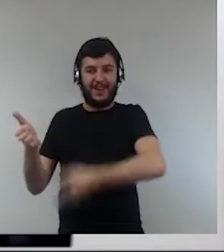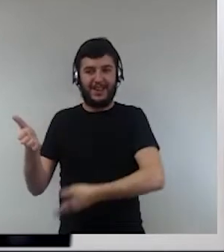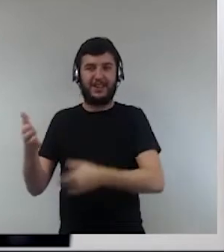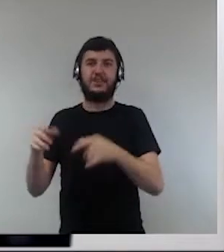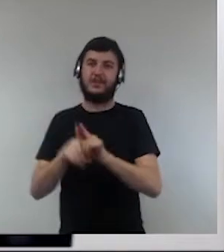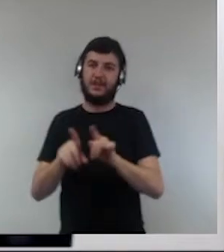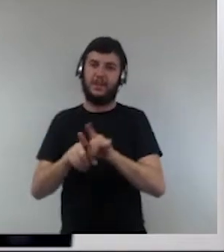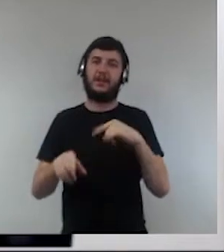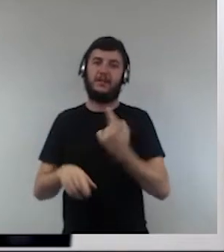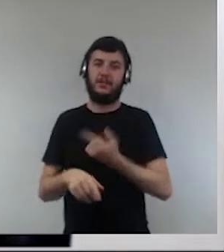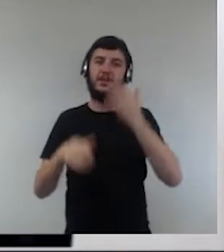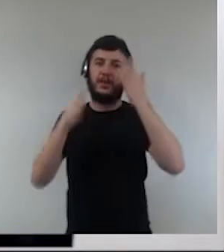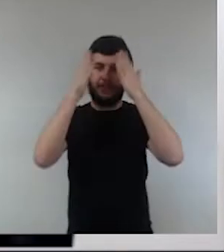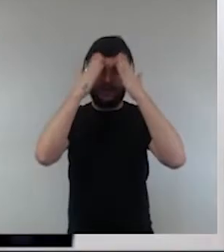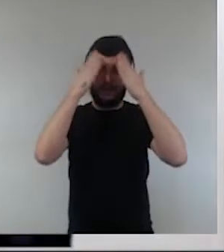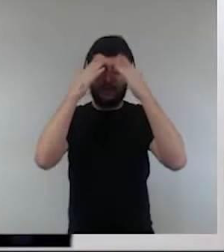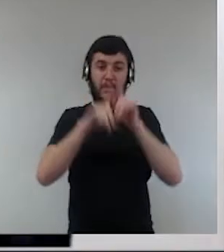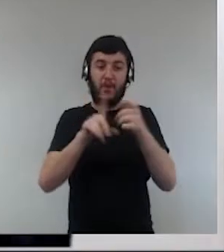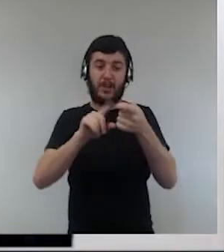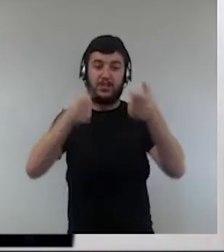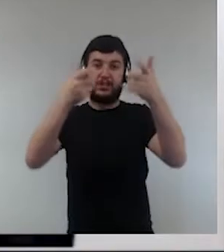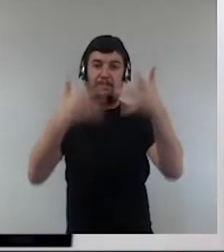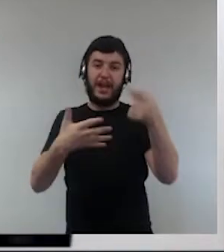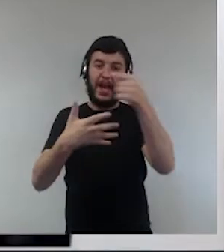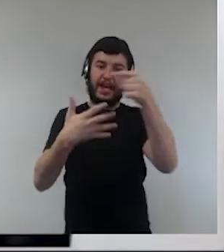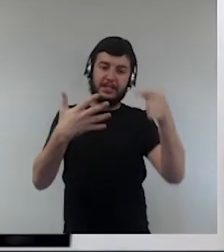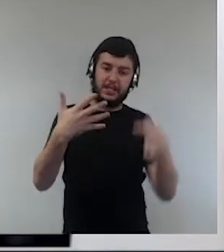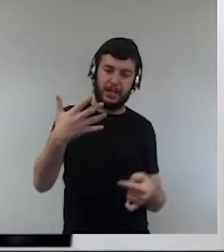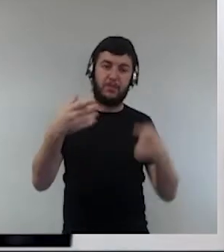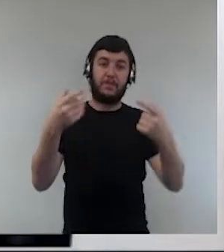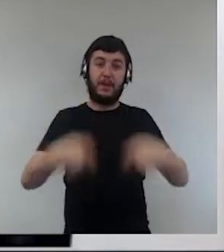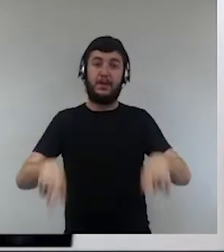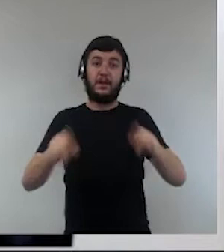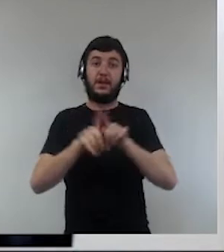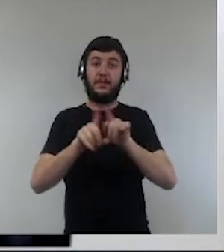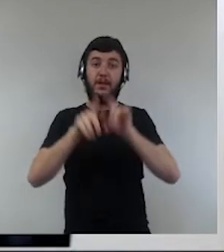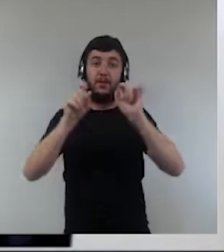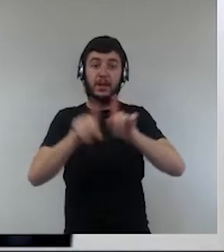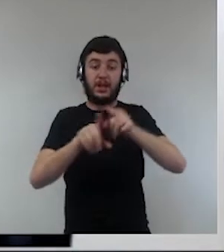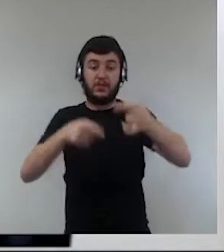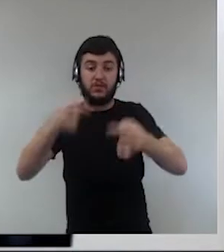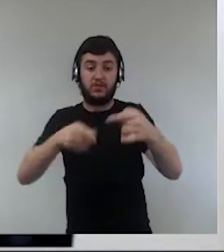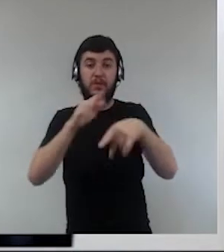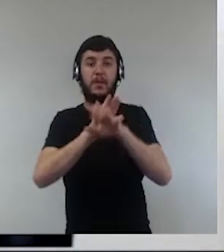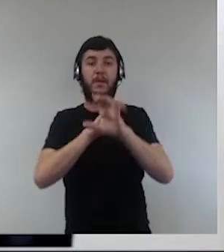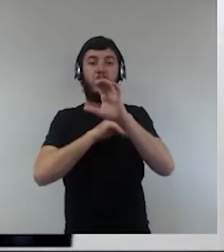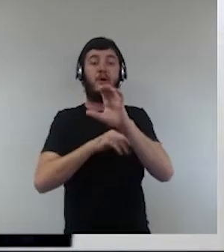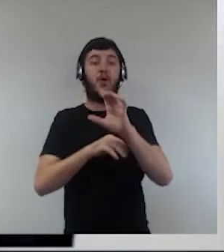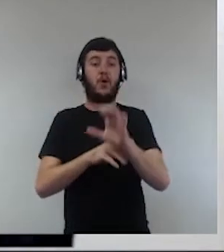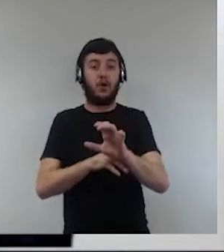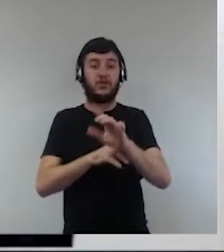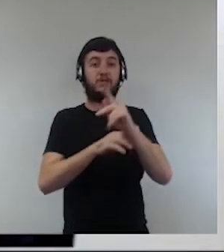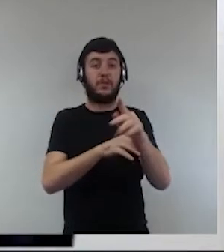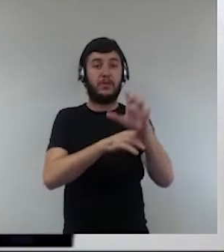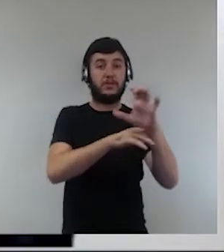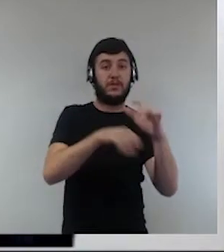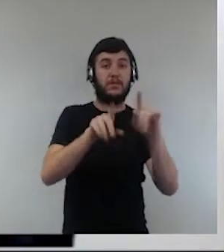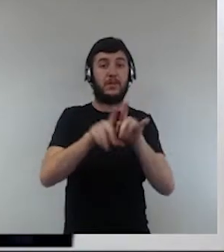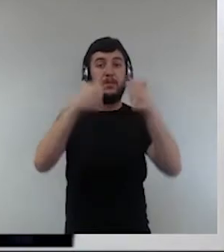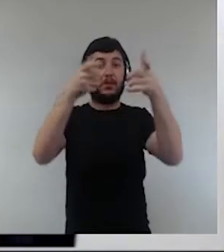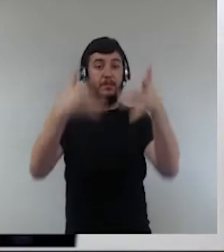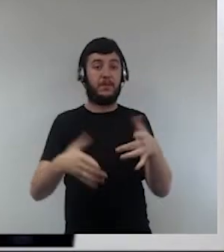ser preenchidos, repito, no âmbito das discussões centradas no Código Civil, como pilar e